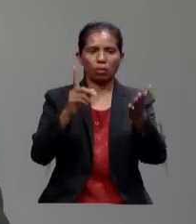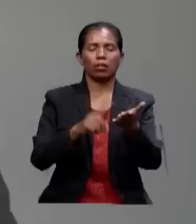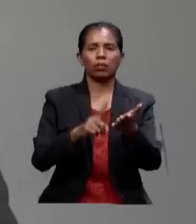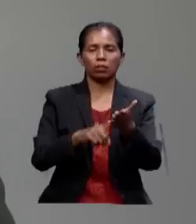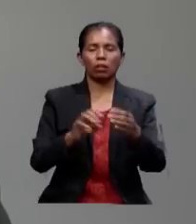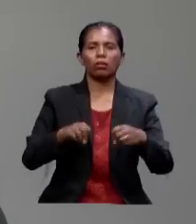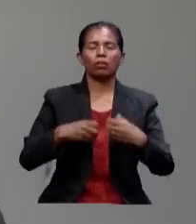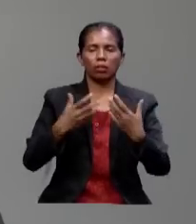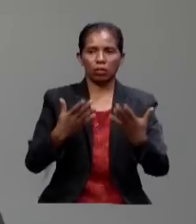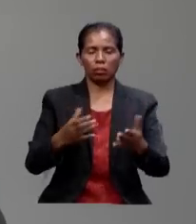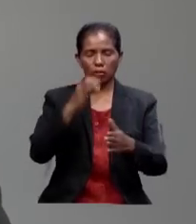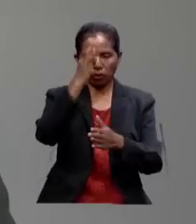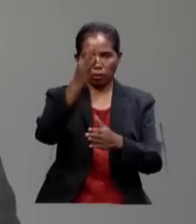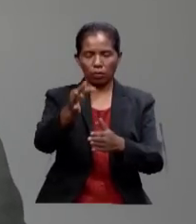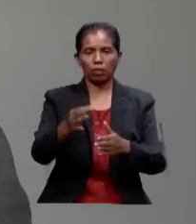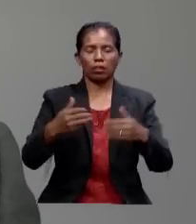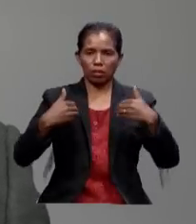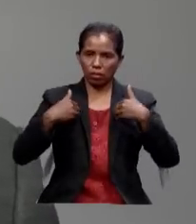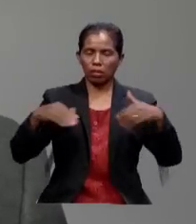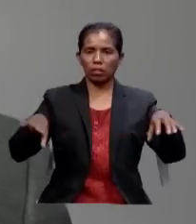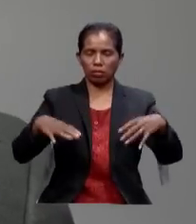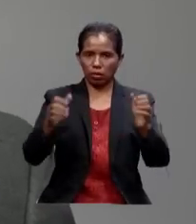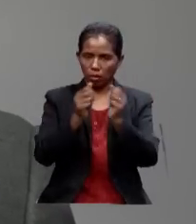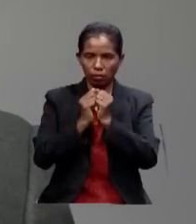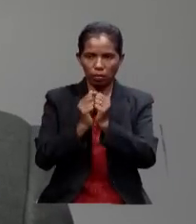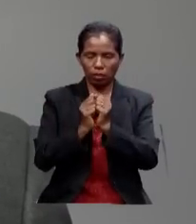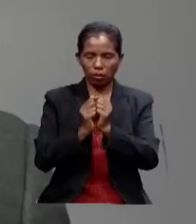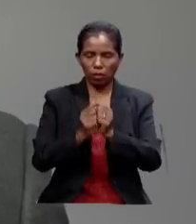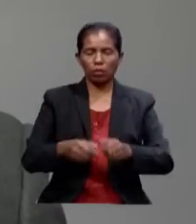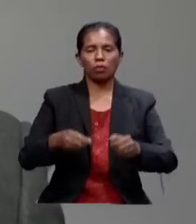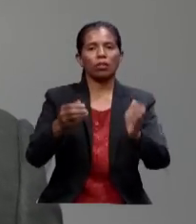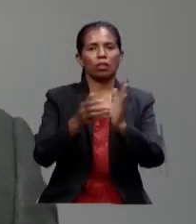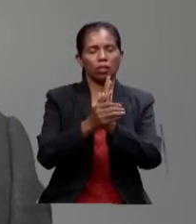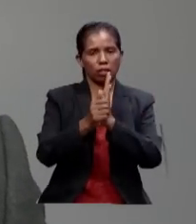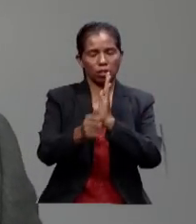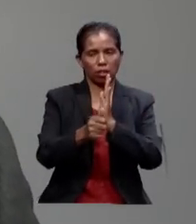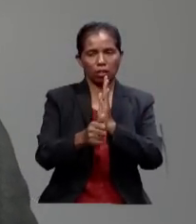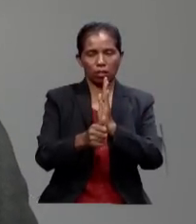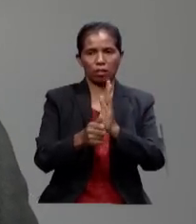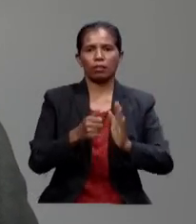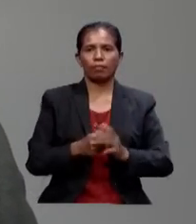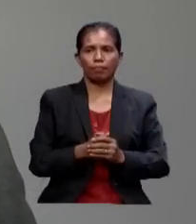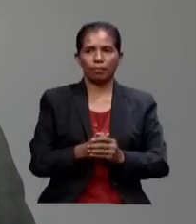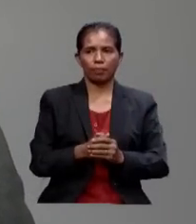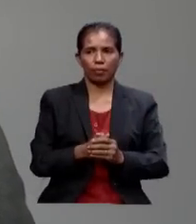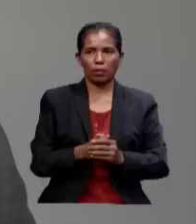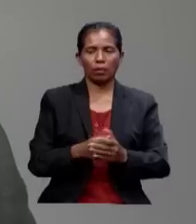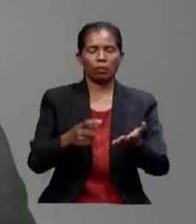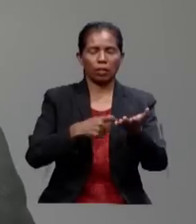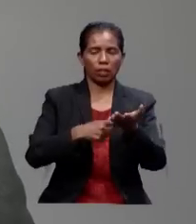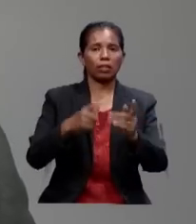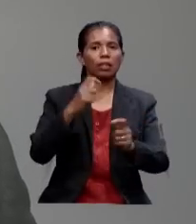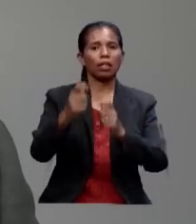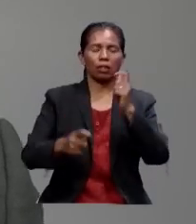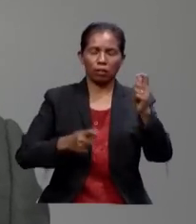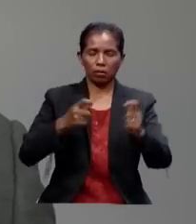da futuro beleza serviço moto com a capacitação intensiva e tecnologia externa bem